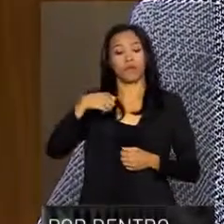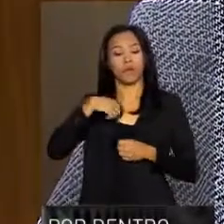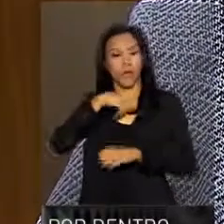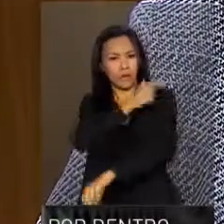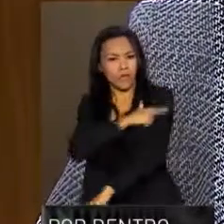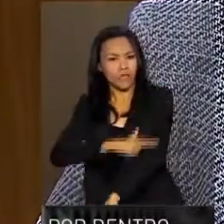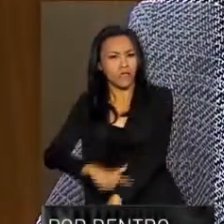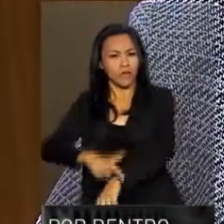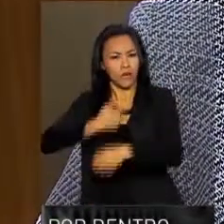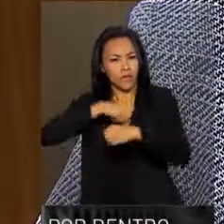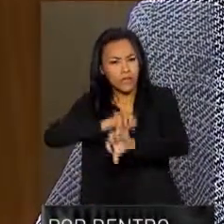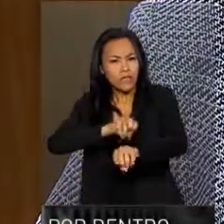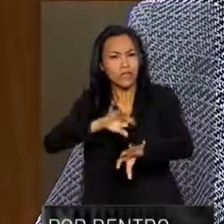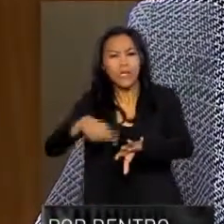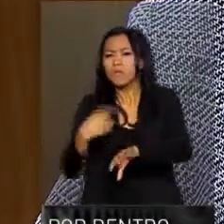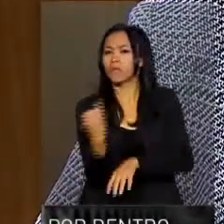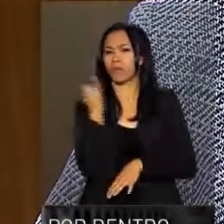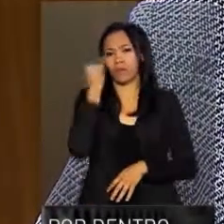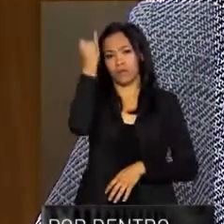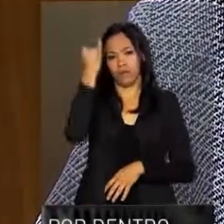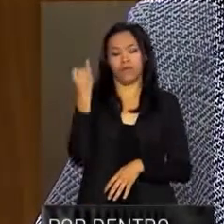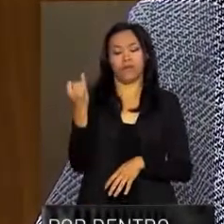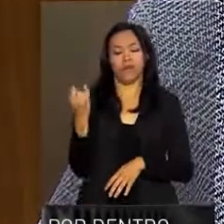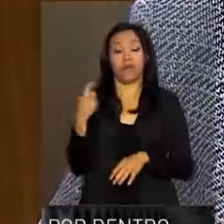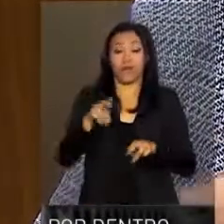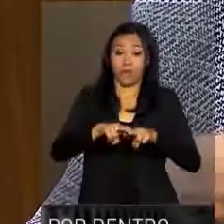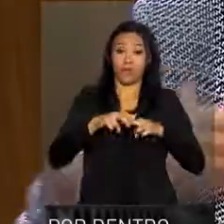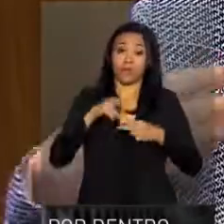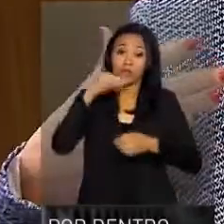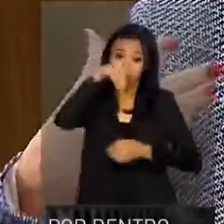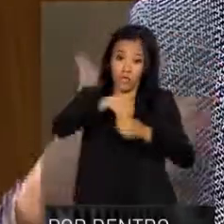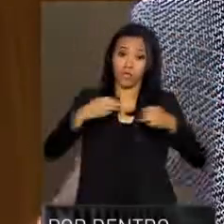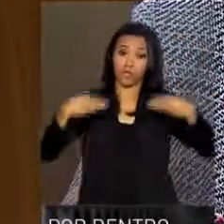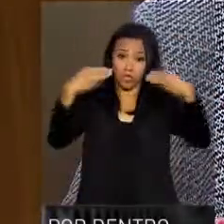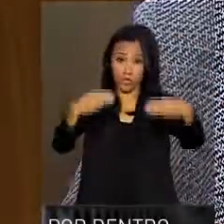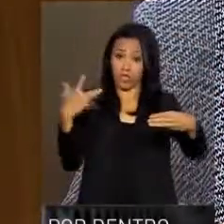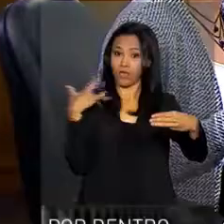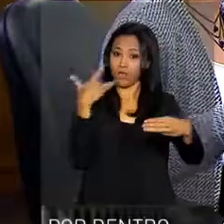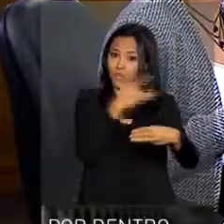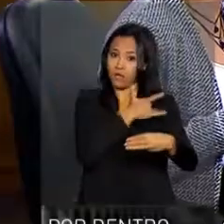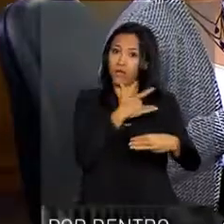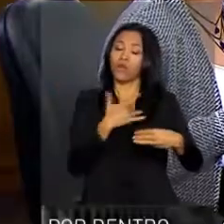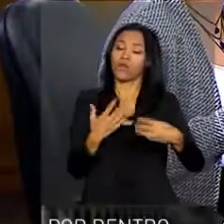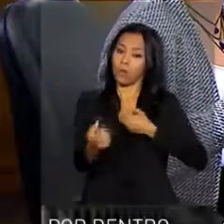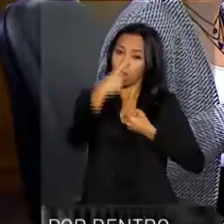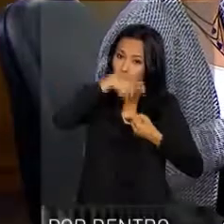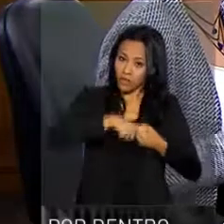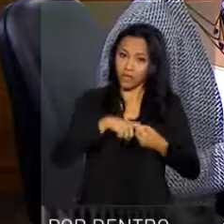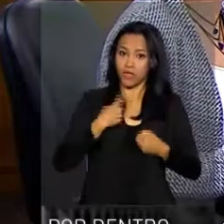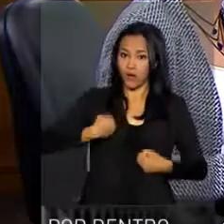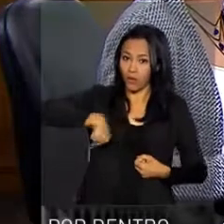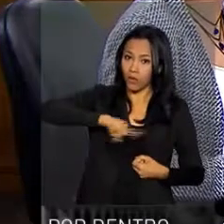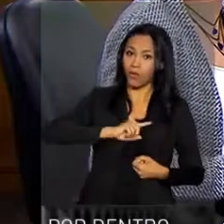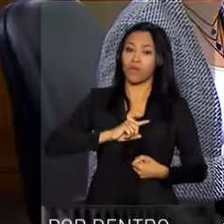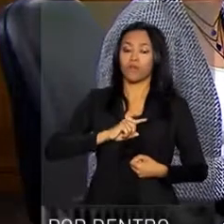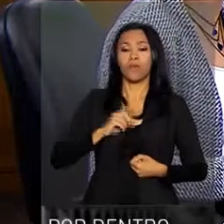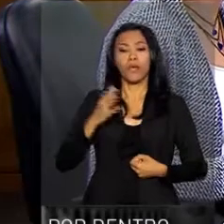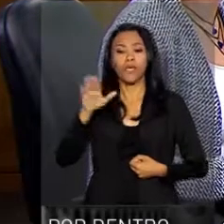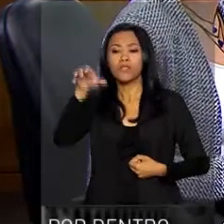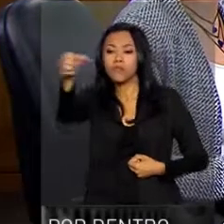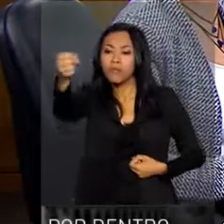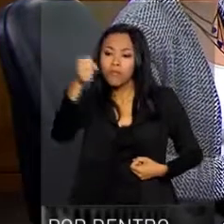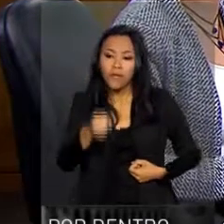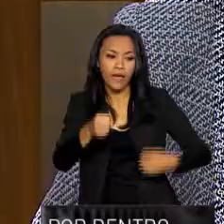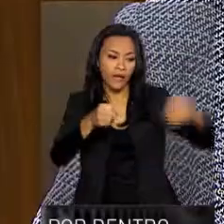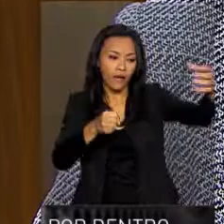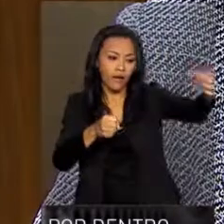também dentro do brasil mulher o ministério da saúde está trabalhando conosco para que nós possamos pegar os meninos e meninas